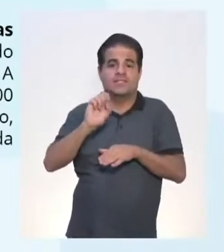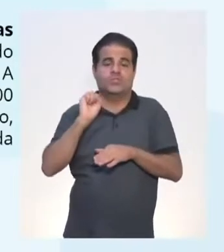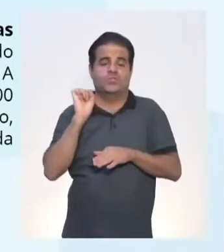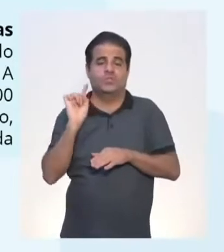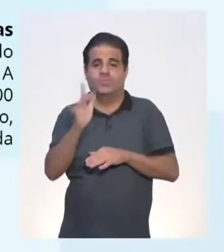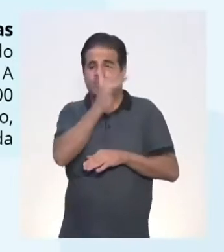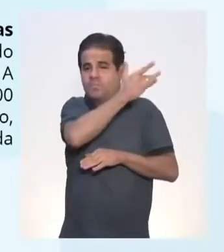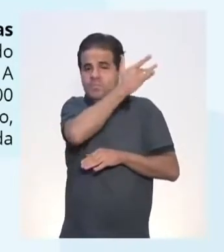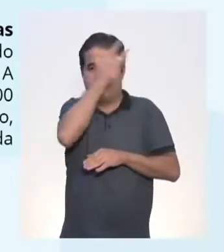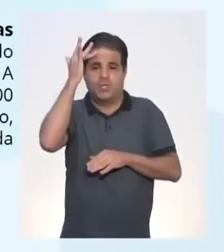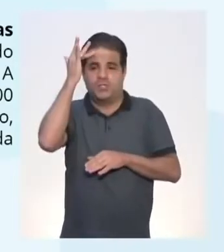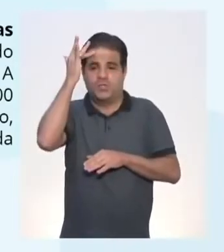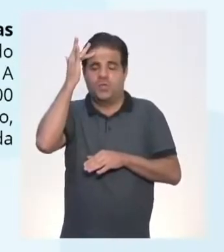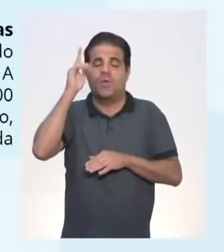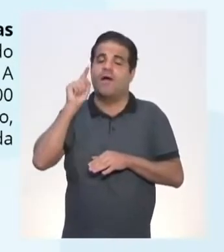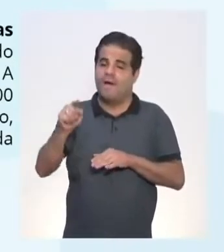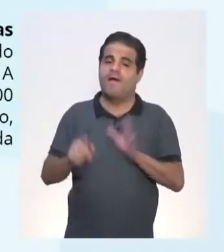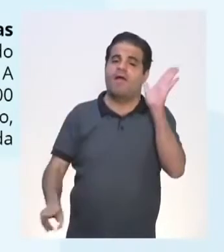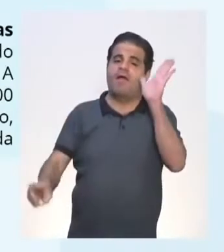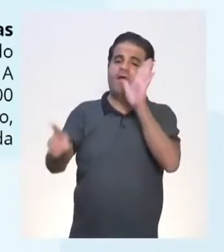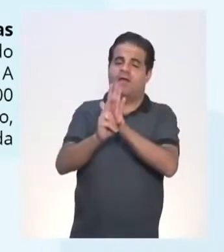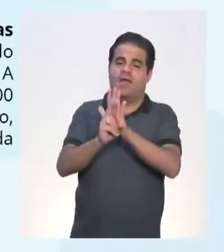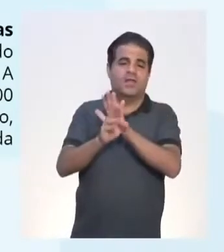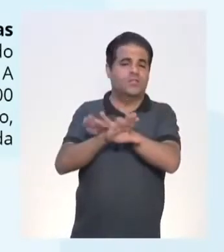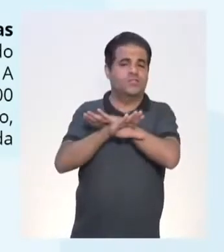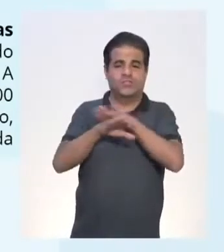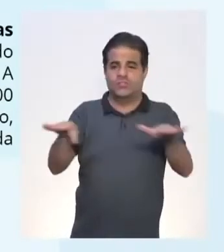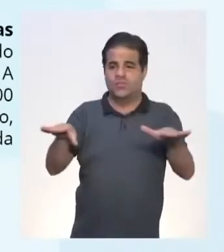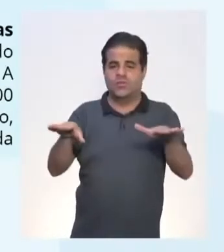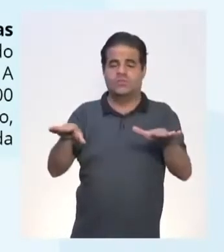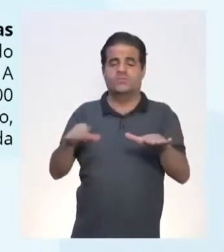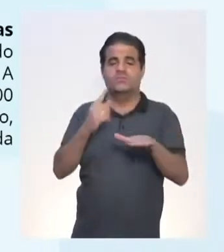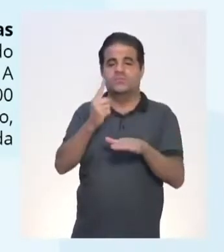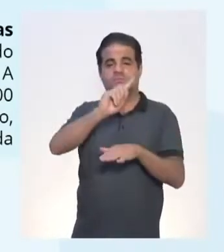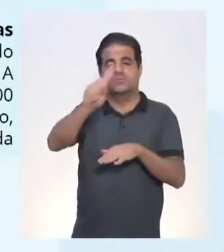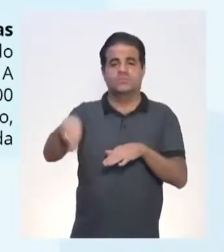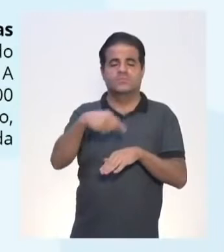418.000 pessoas, e isso representava apenas